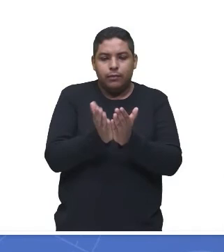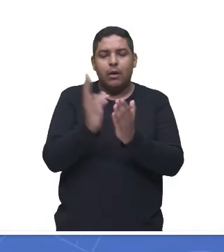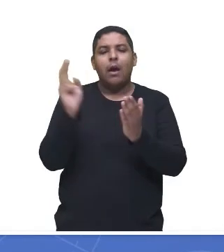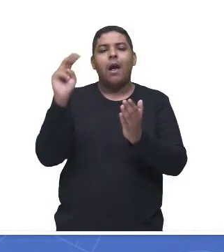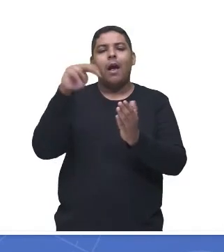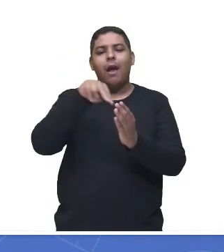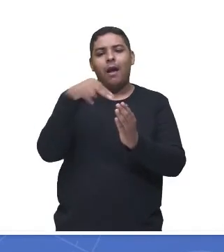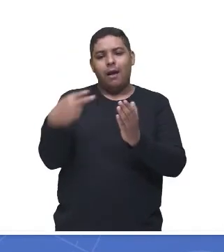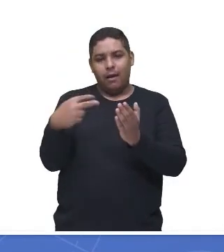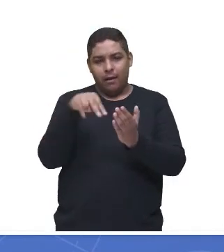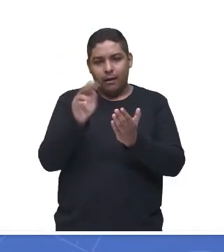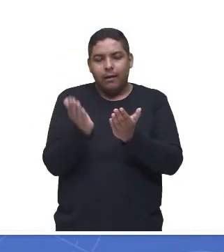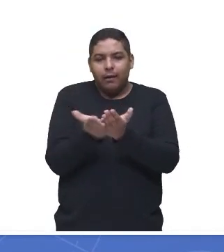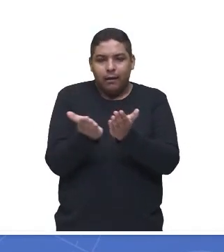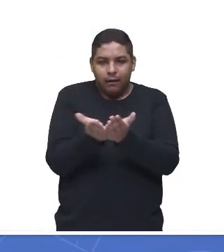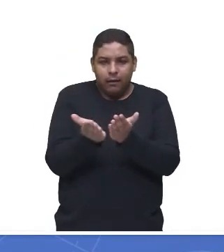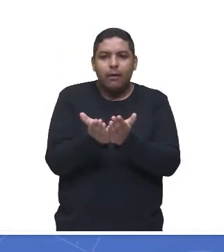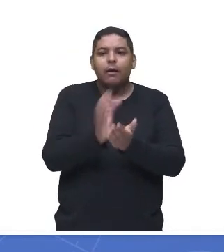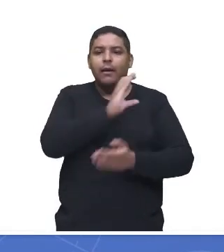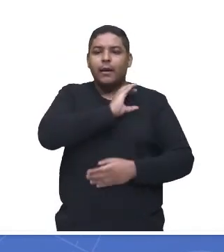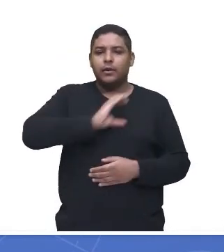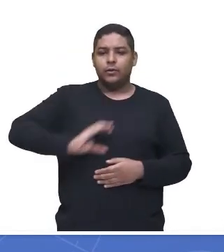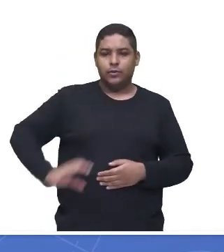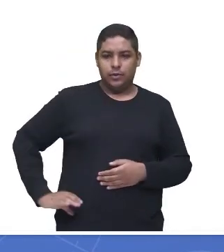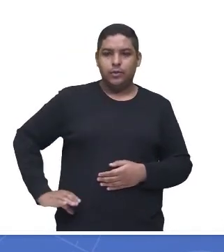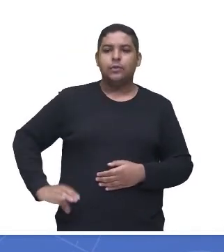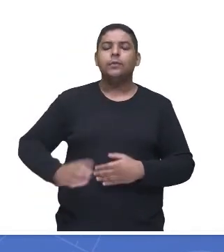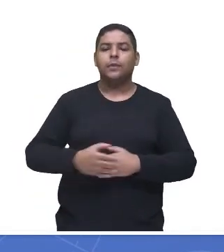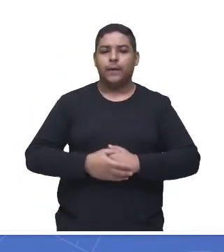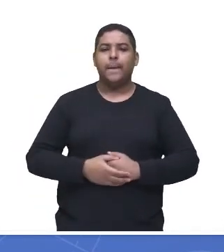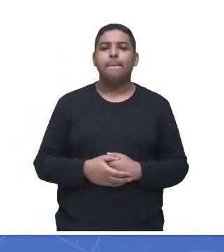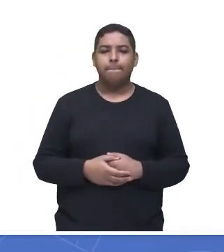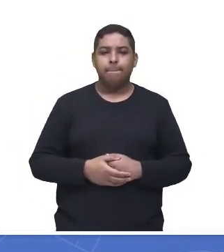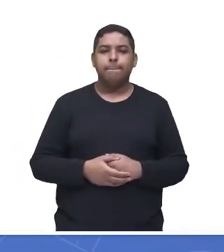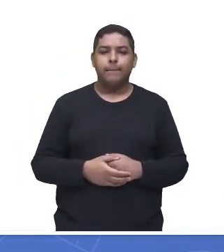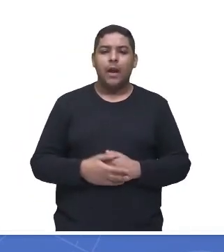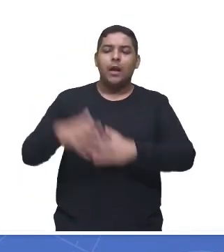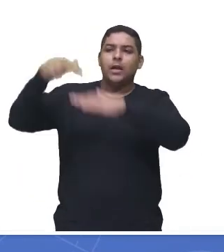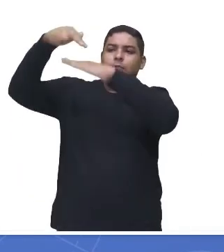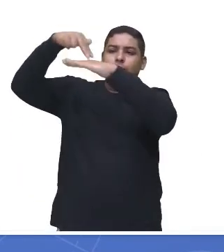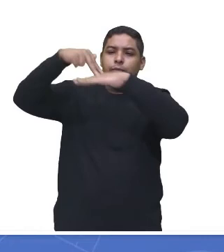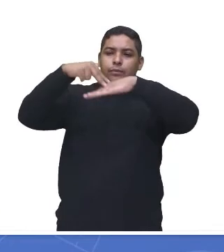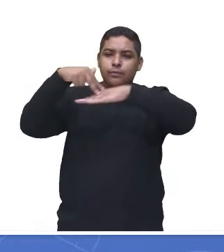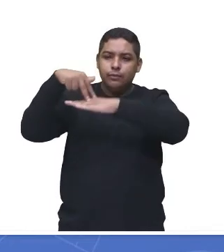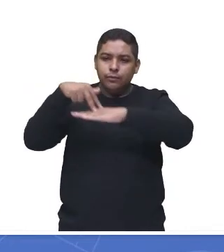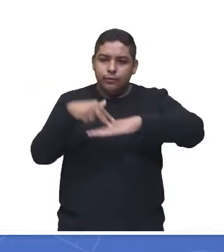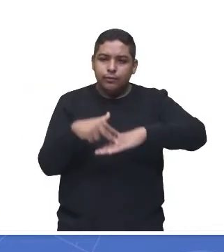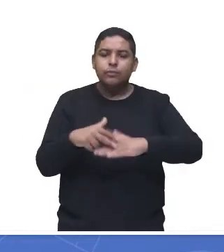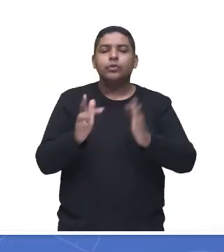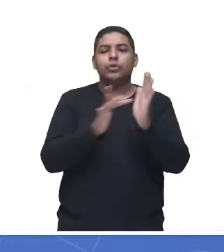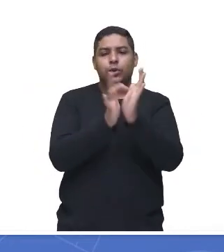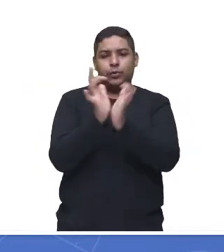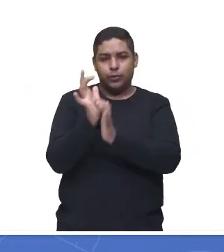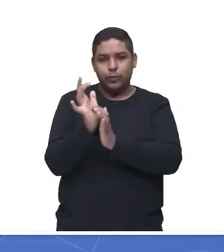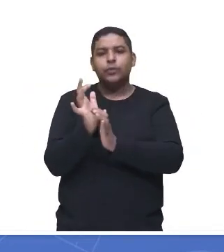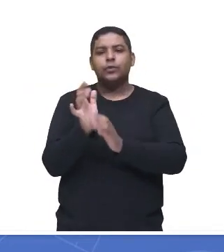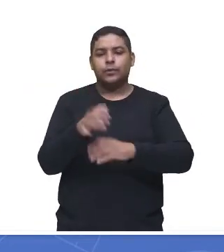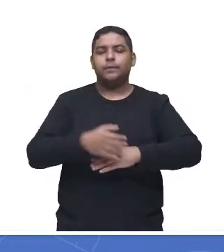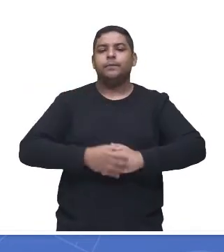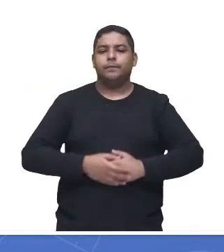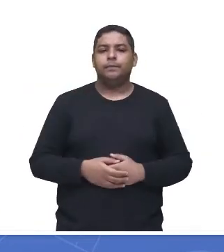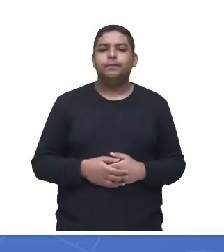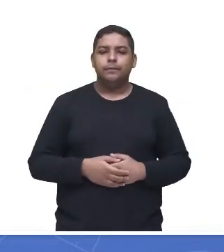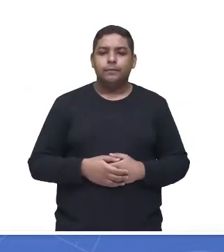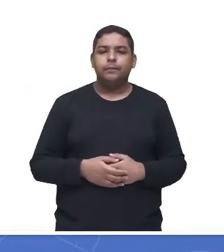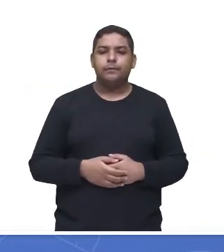né? Do cristianismo ainda. Então, dentro do ponto de vista do cristianismo, a vinda de Jesus,